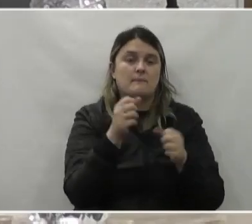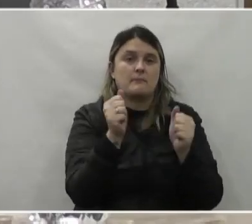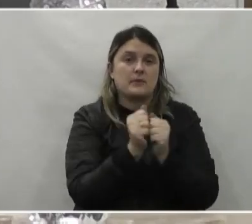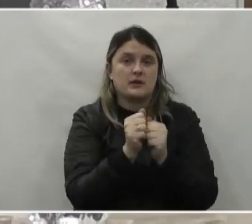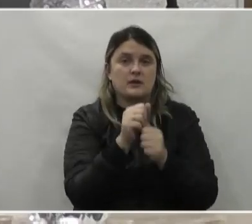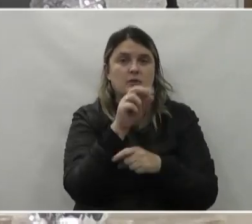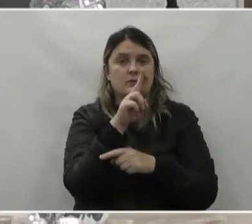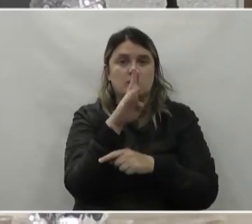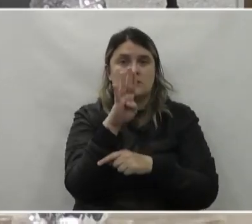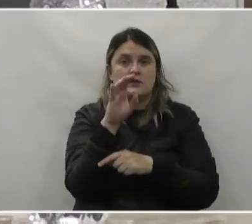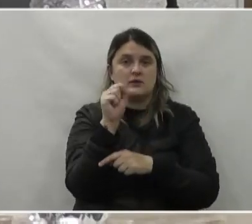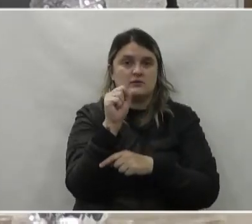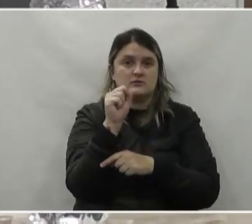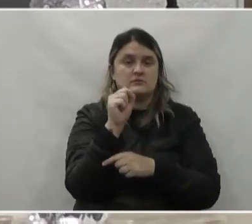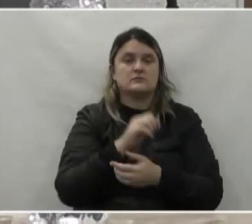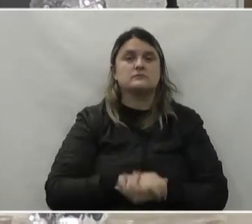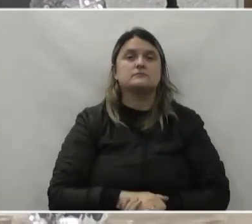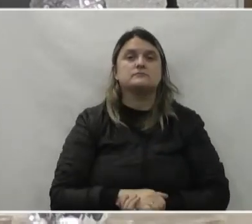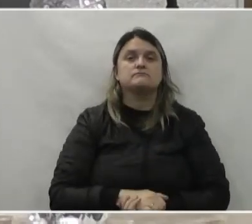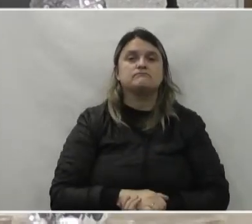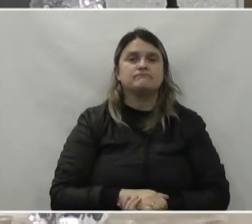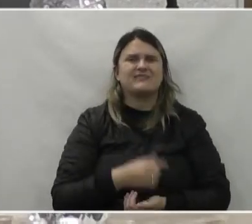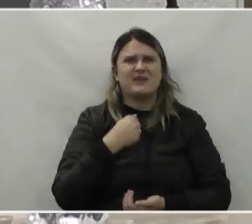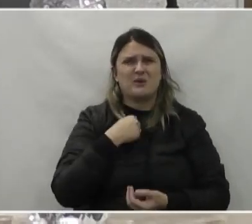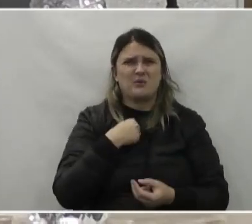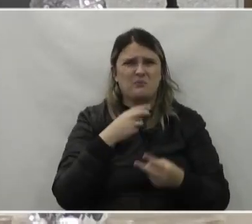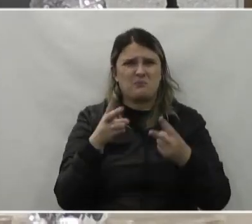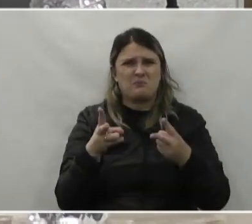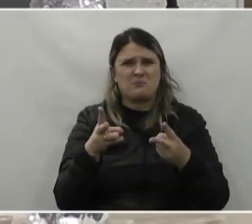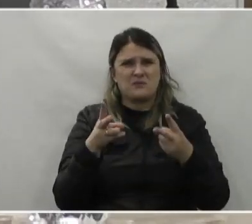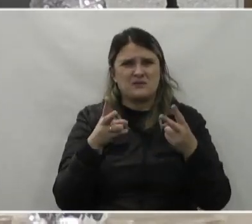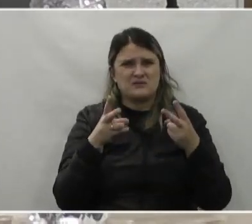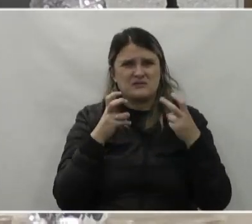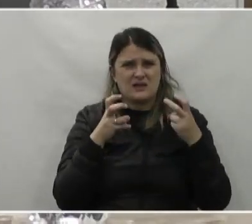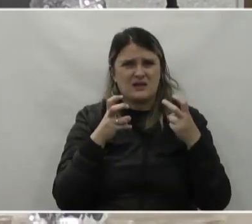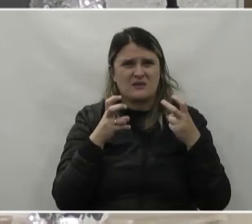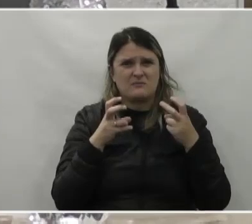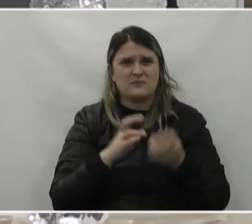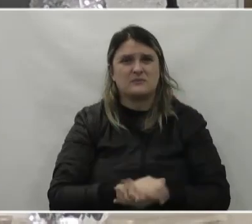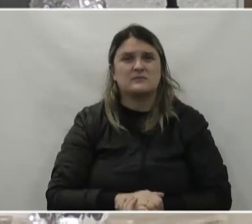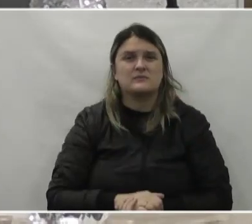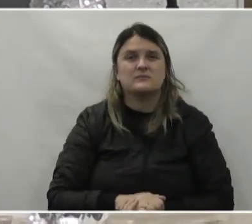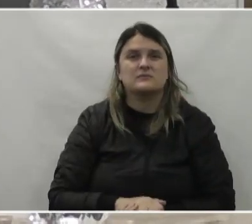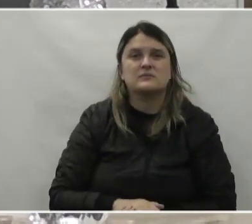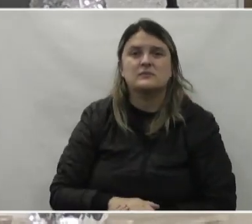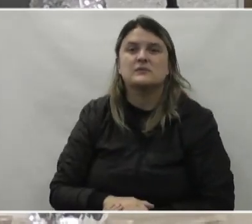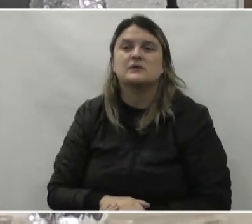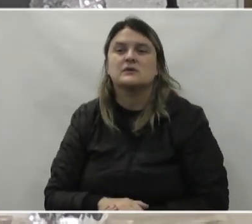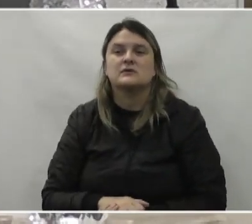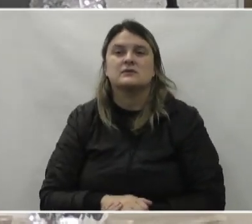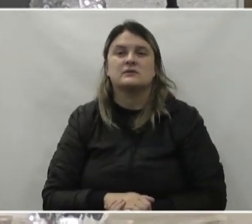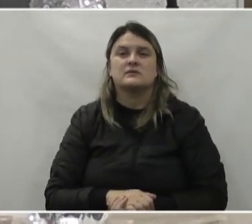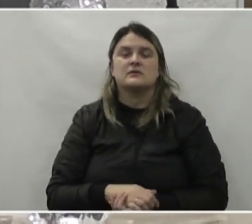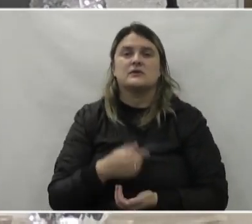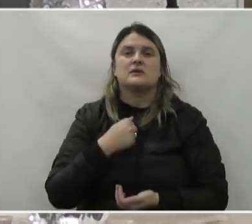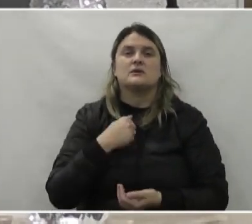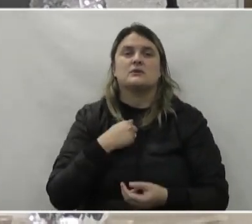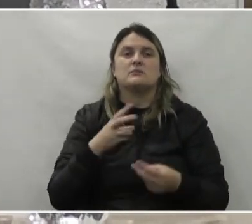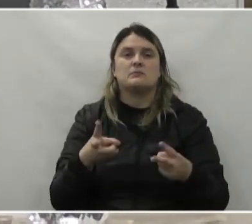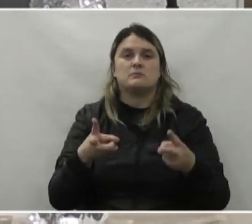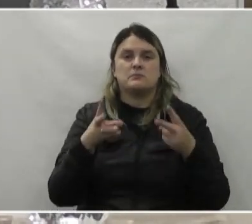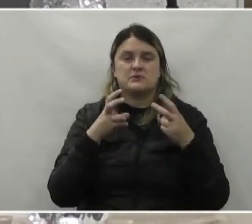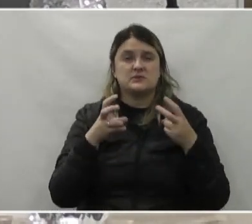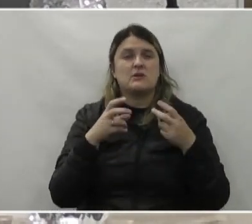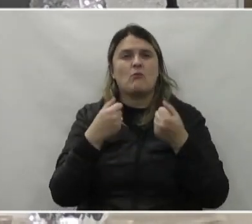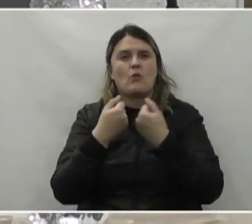de saúde. A gente tem visto aí a reclamação de muitos que utilizam esse ônibus,